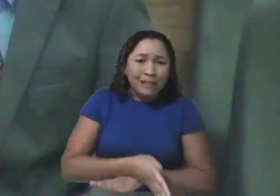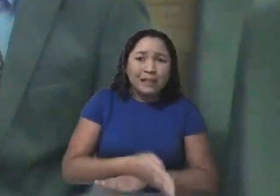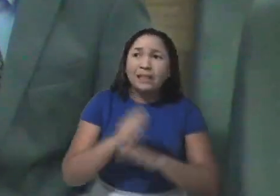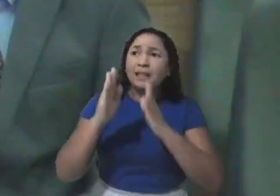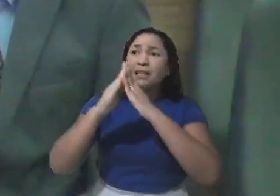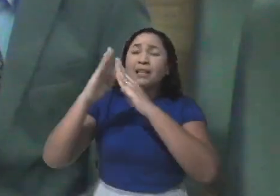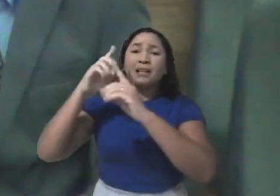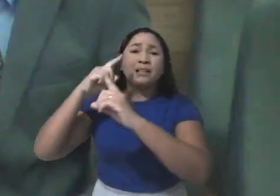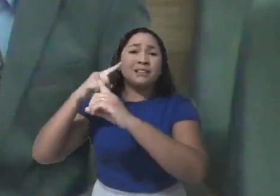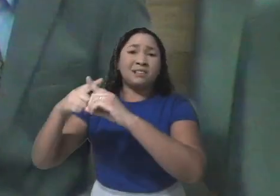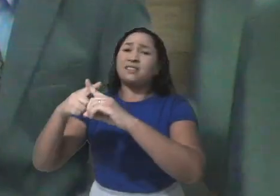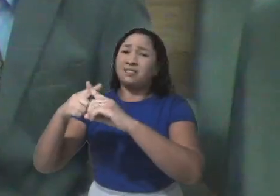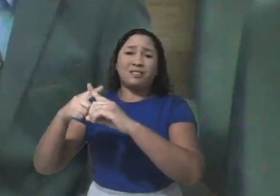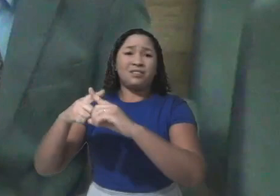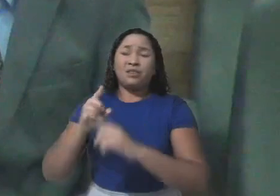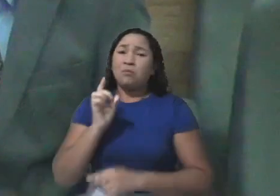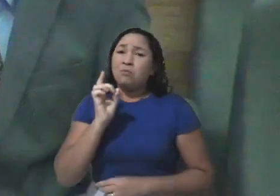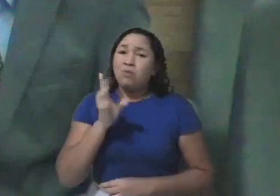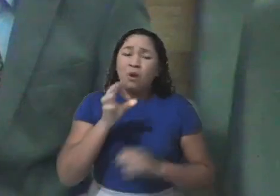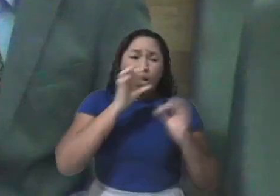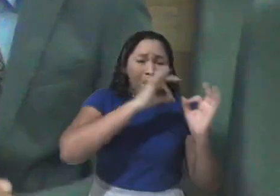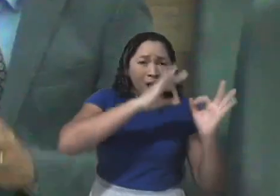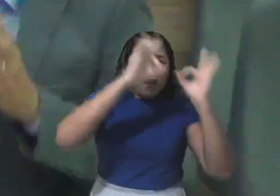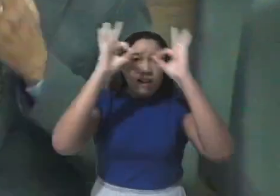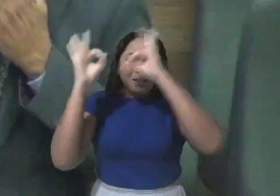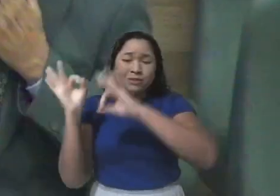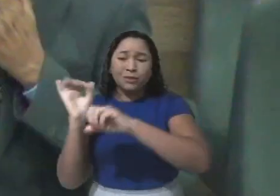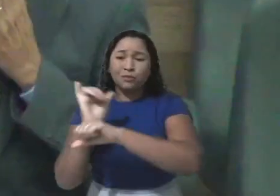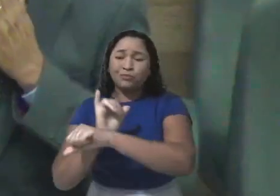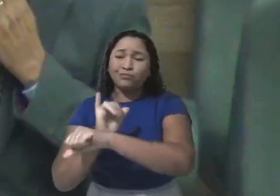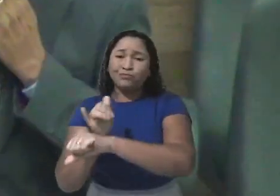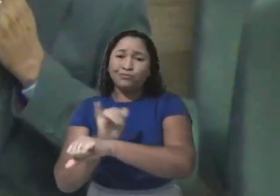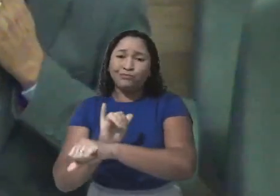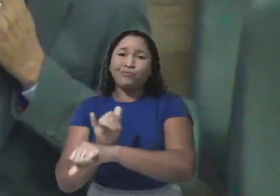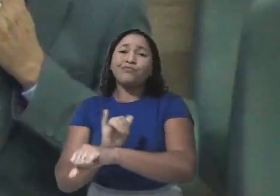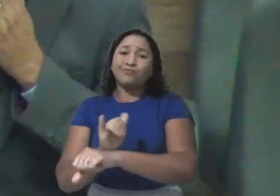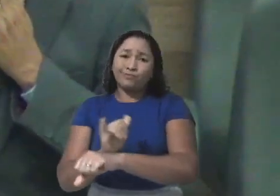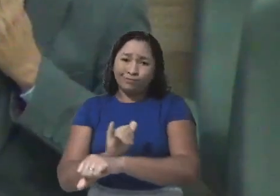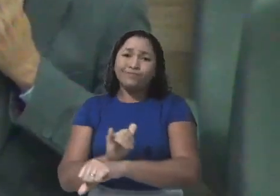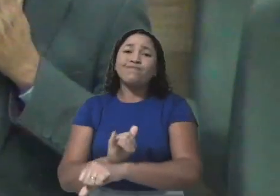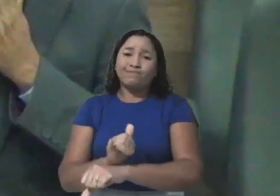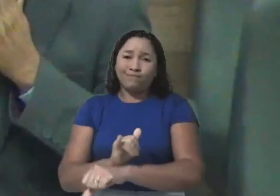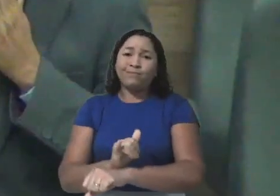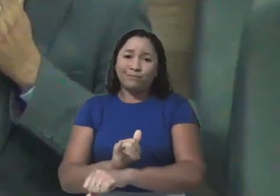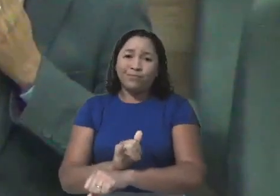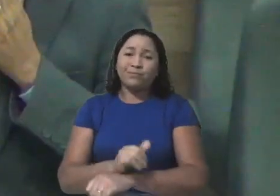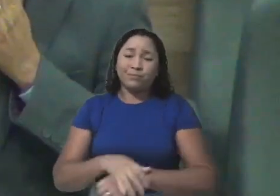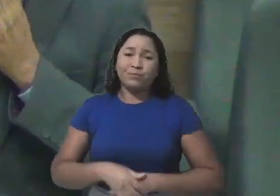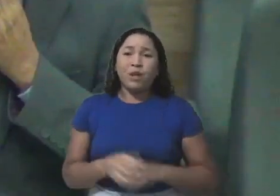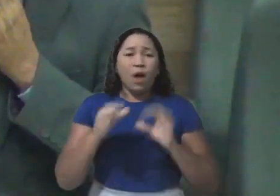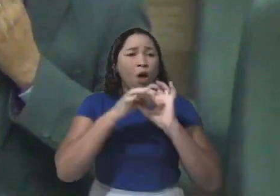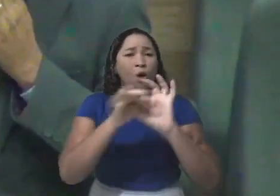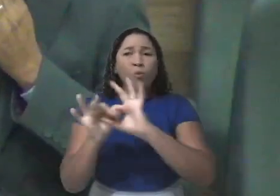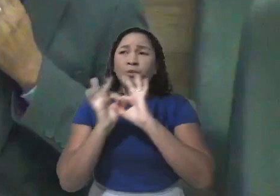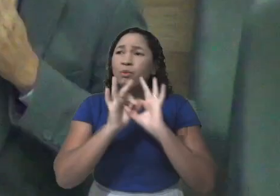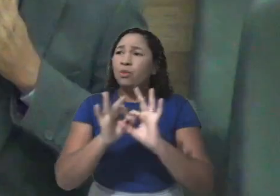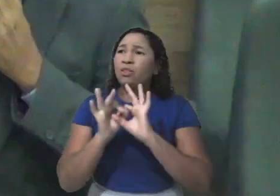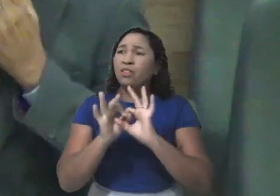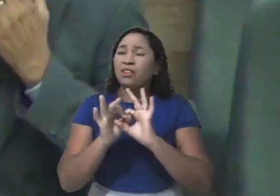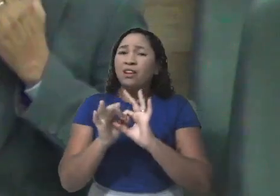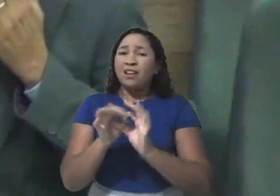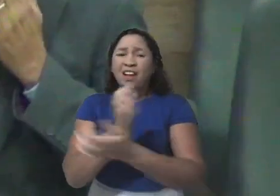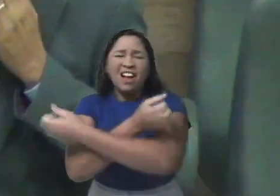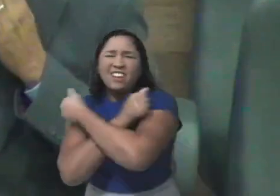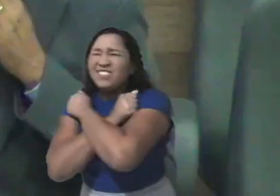a frequentarmos ou menos ou não, ou até não frequentarmos a igreja. E